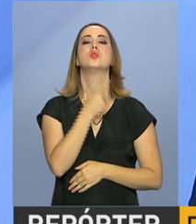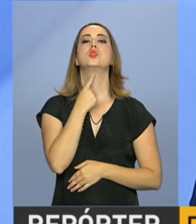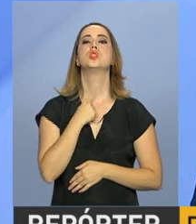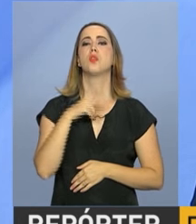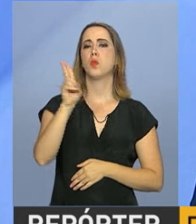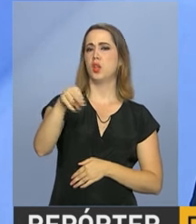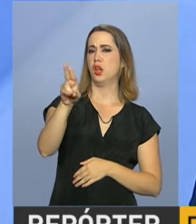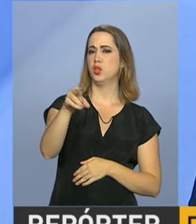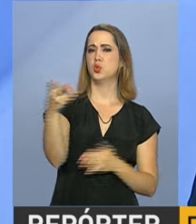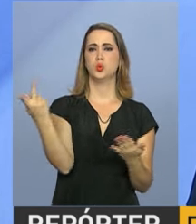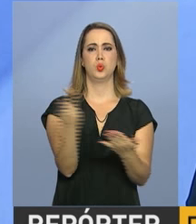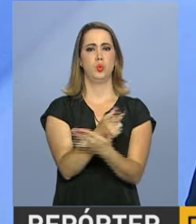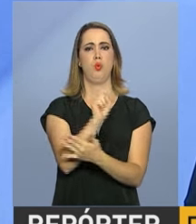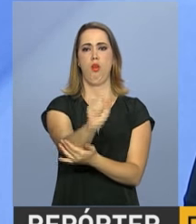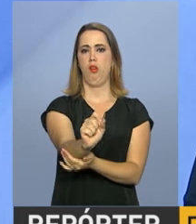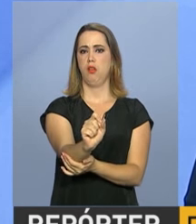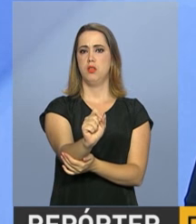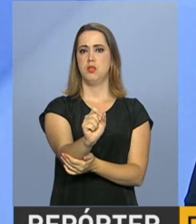anistiar crimes,